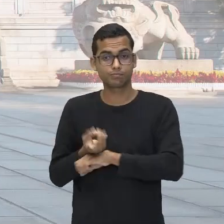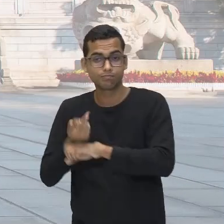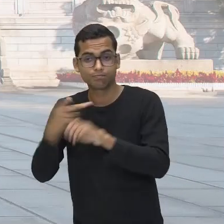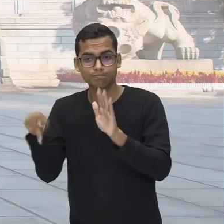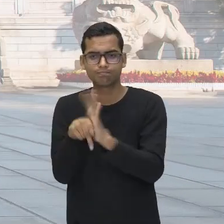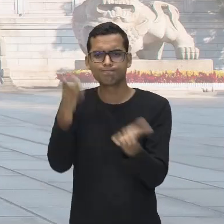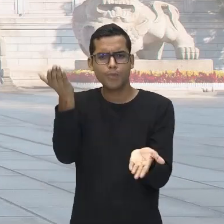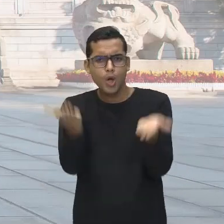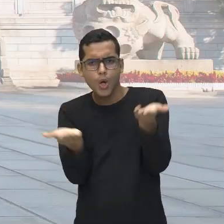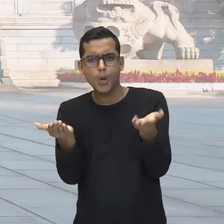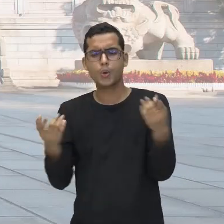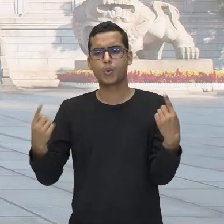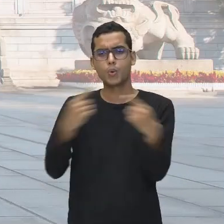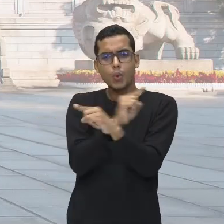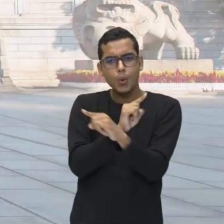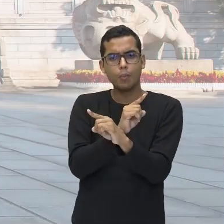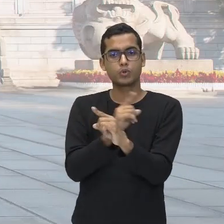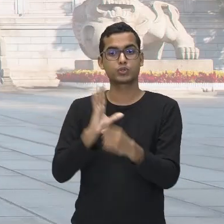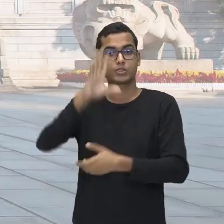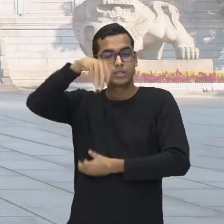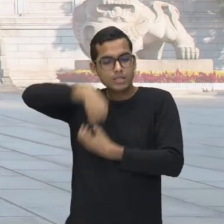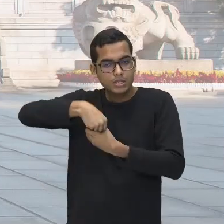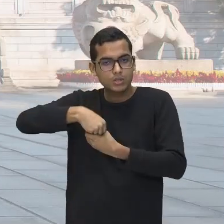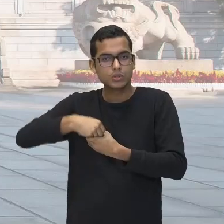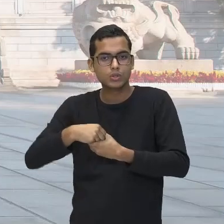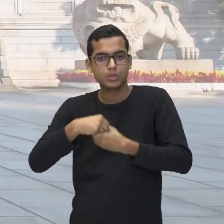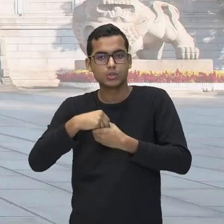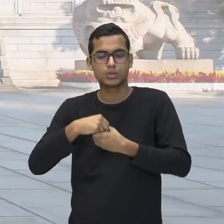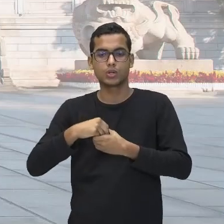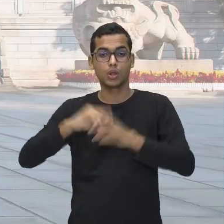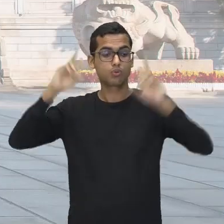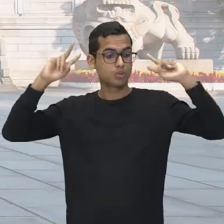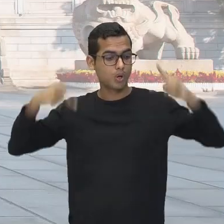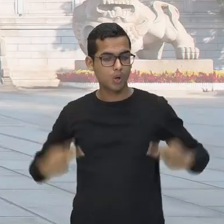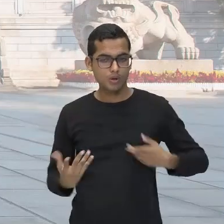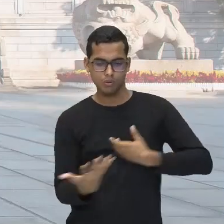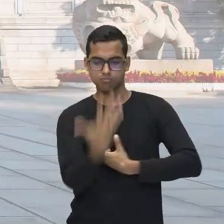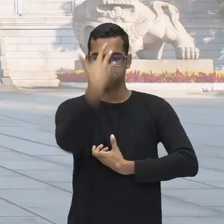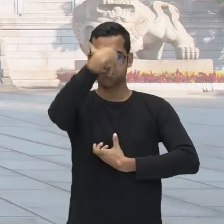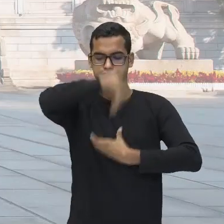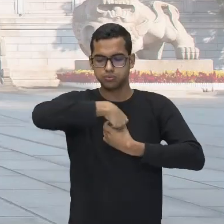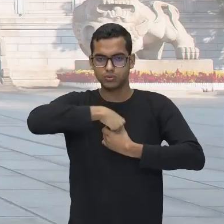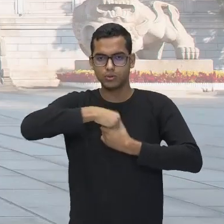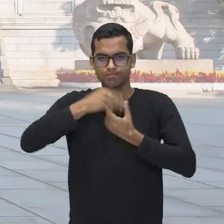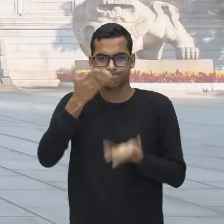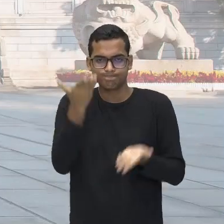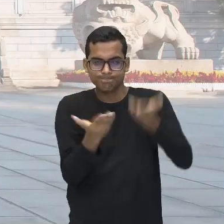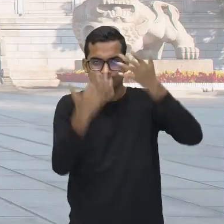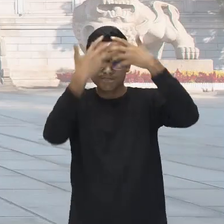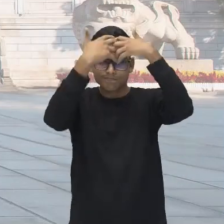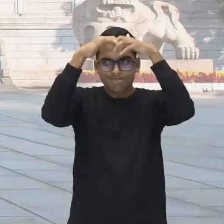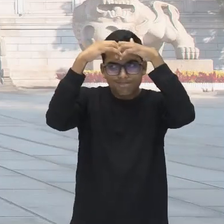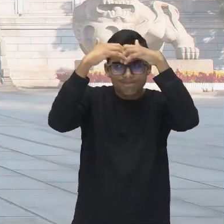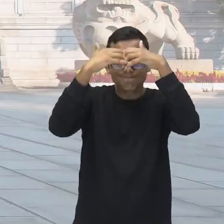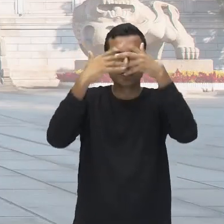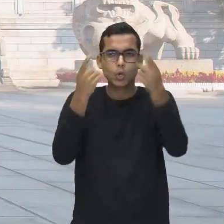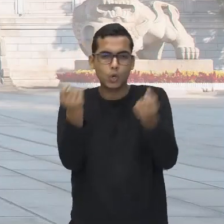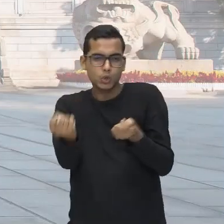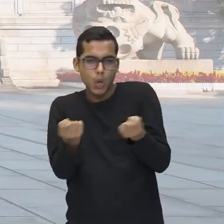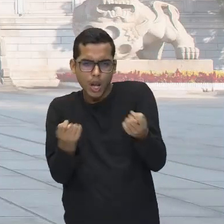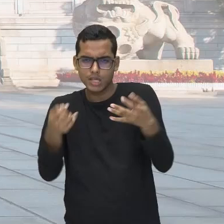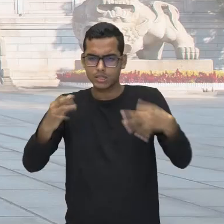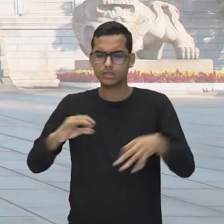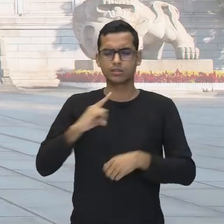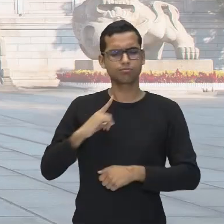oposto dentro de nós mesmos. Quando nós estamos equilibrados interna e externamente, nós temos